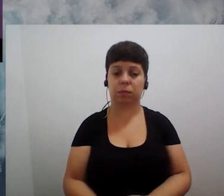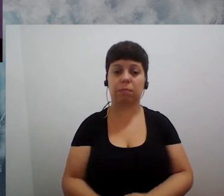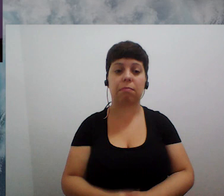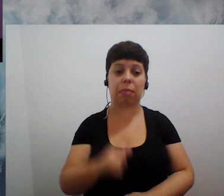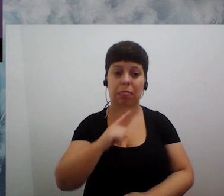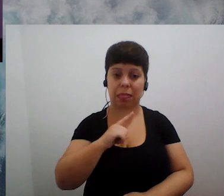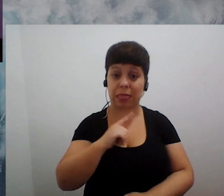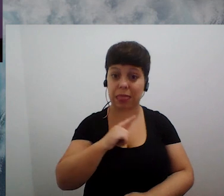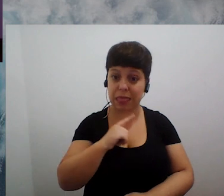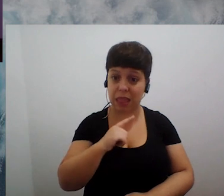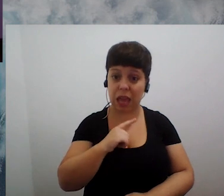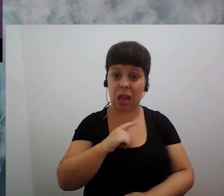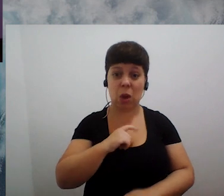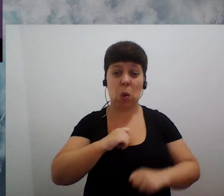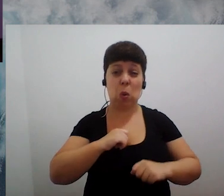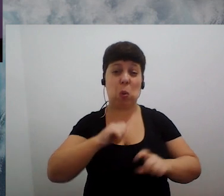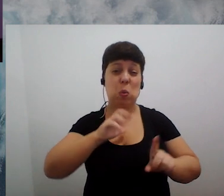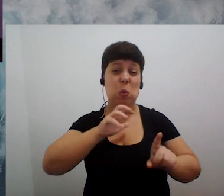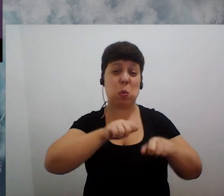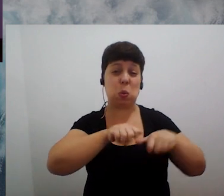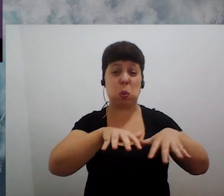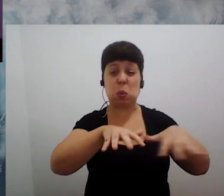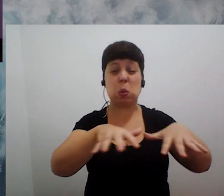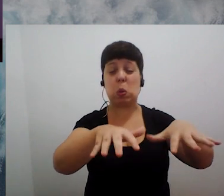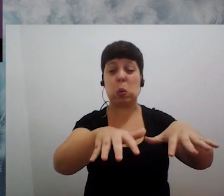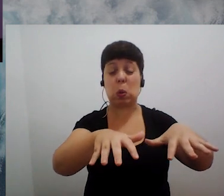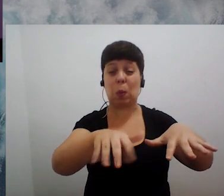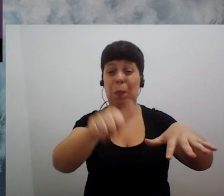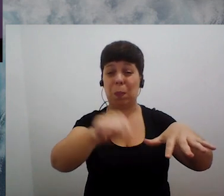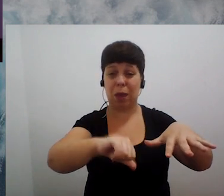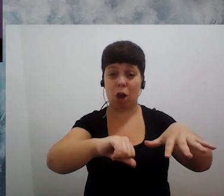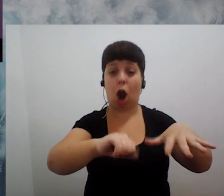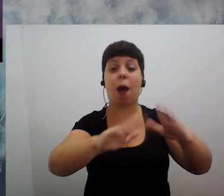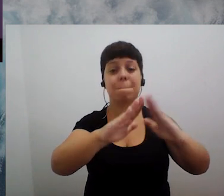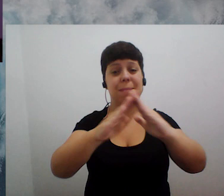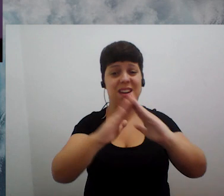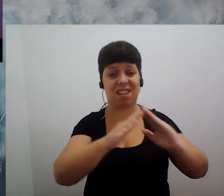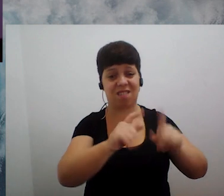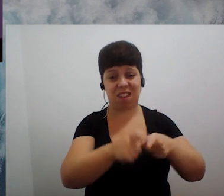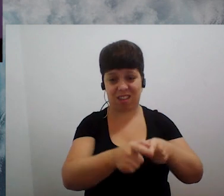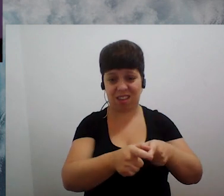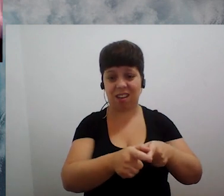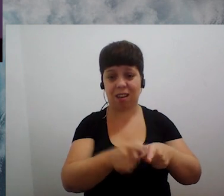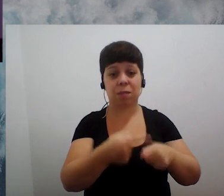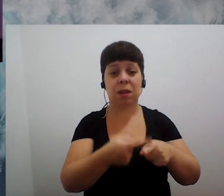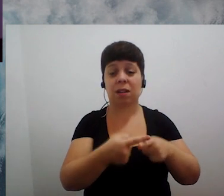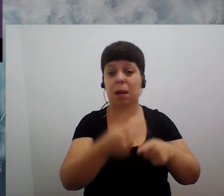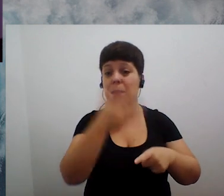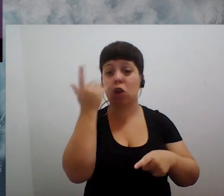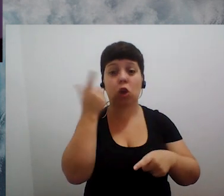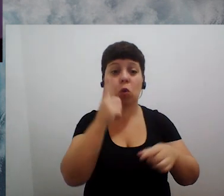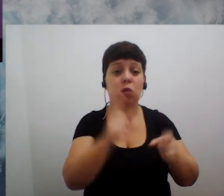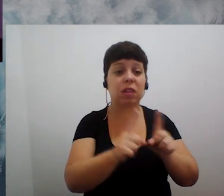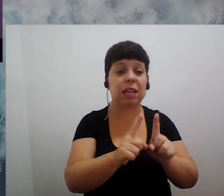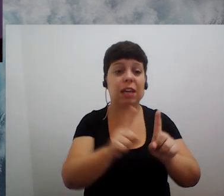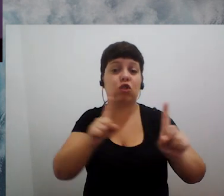um efeito muito viciado, né, muito assimétrico, né, na periferia, né, onde as pessoas,